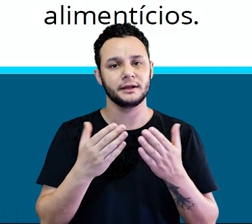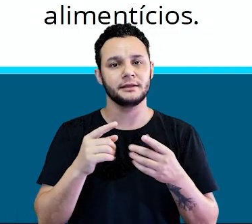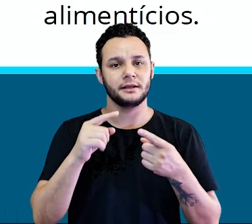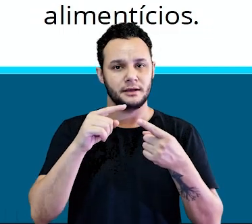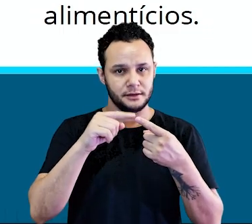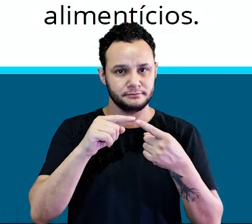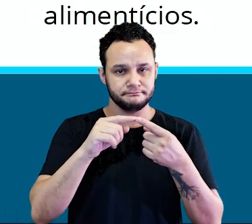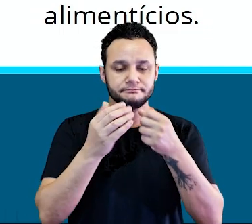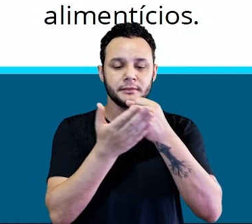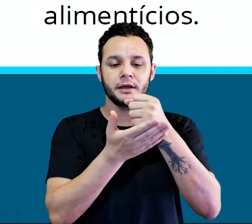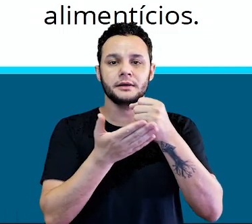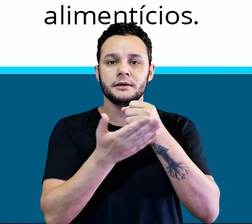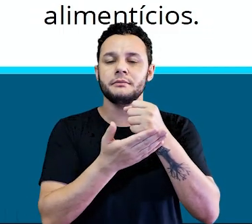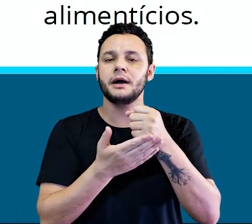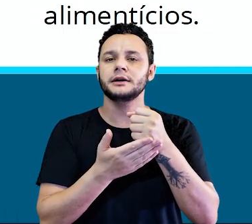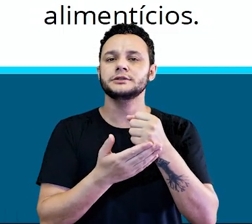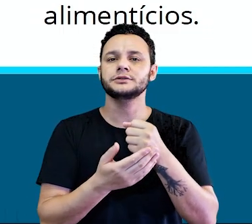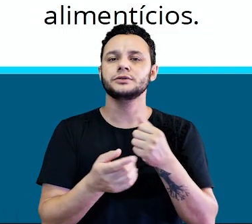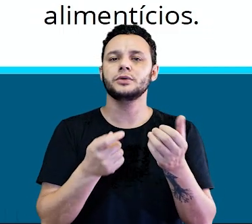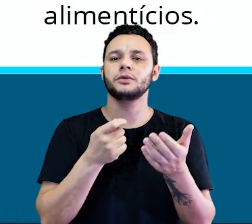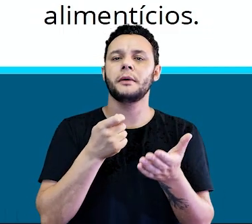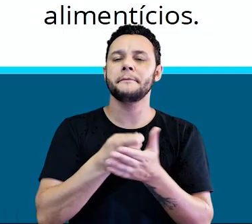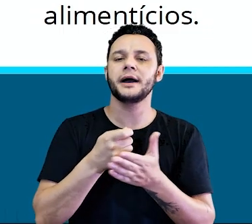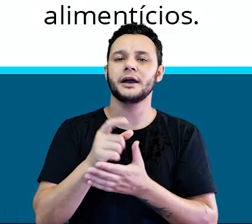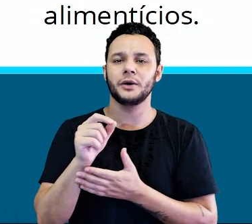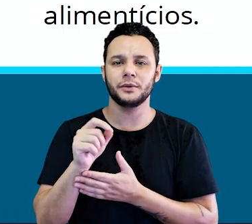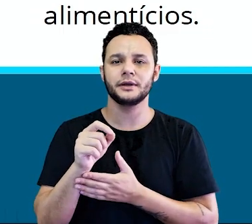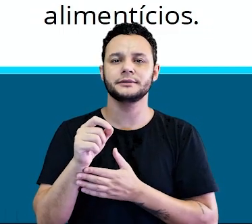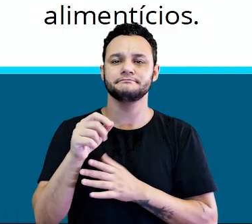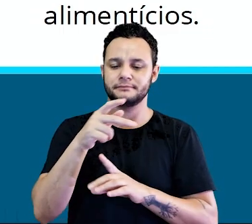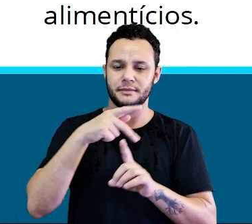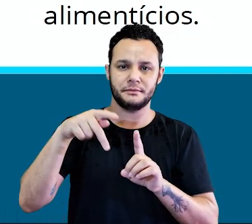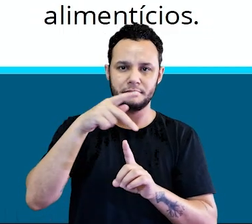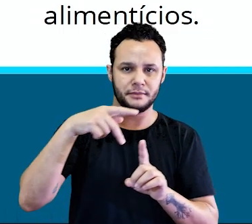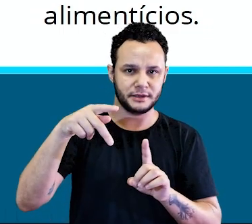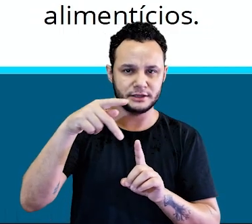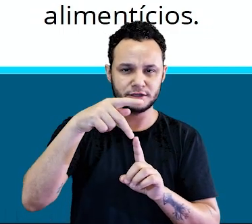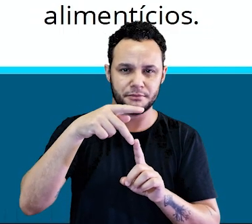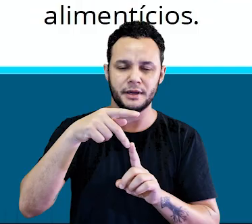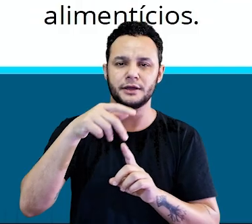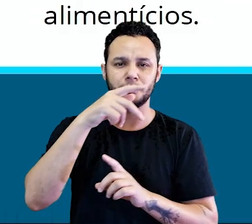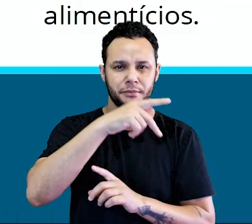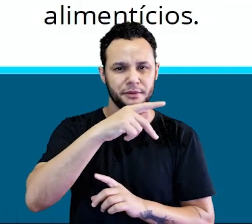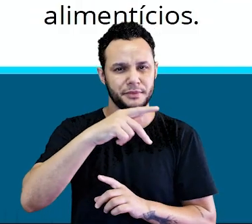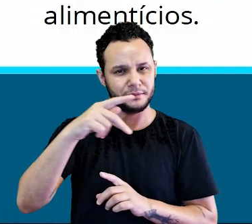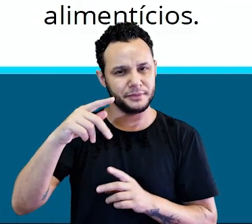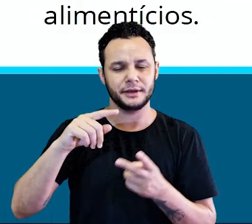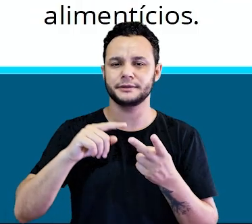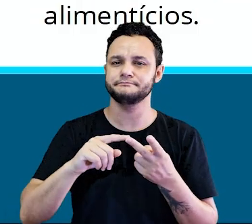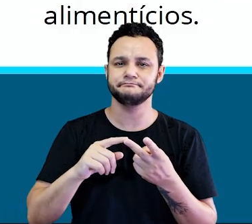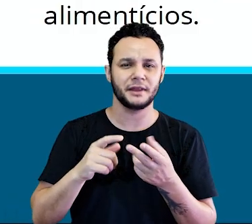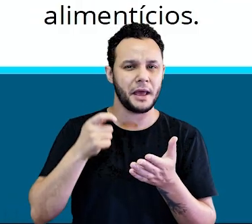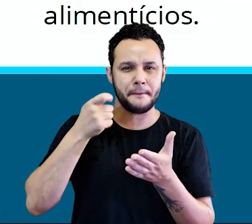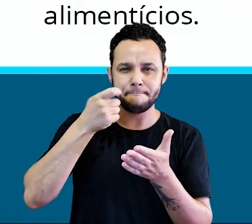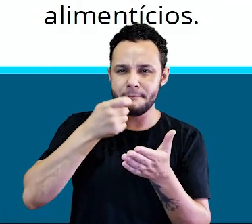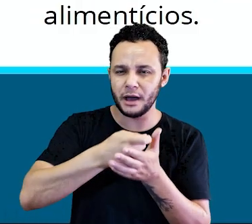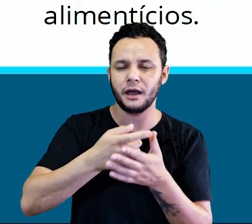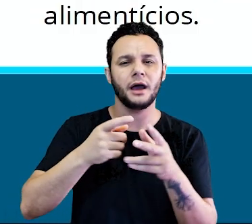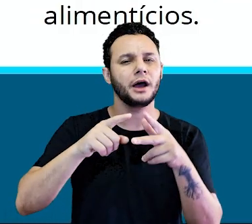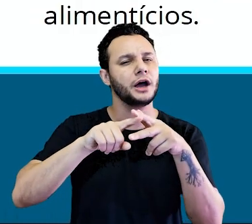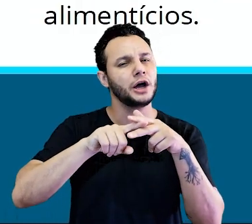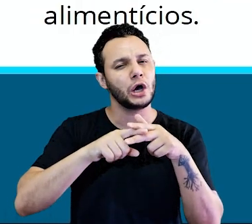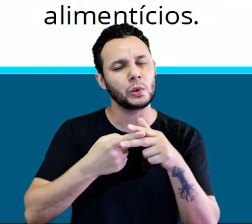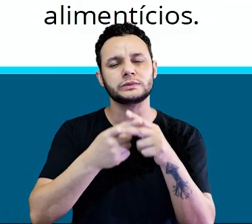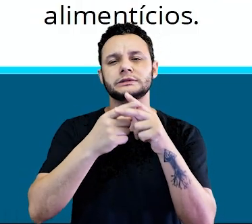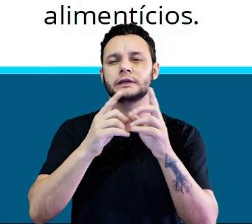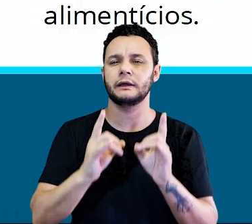Então, no PDDE básico, a gente tem gastos permitidos como planejamento e implementação de projetos pedagógicos,